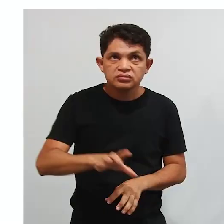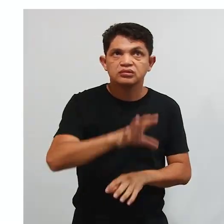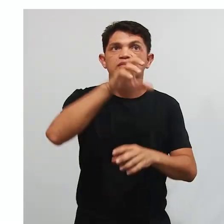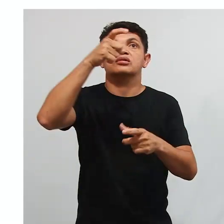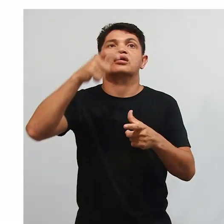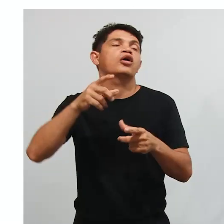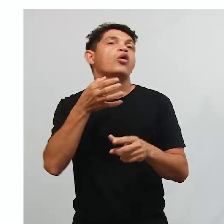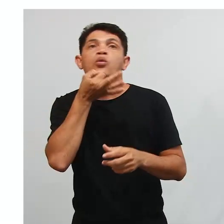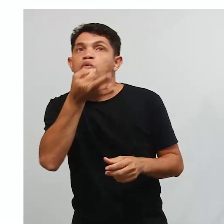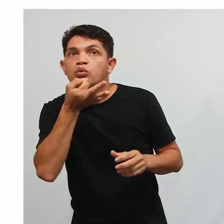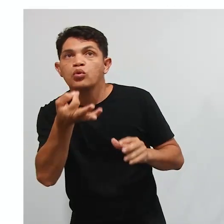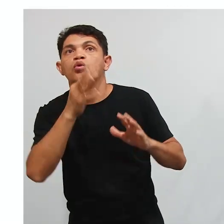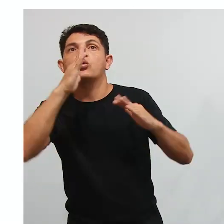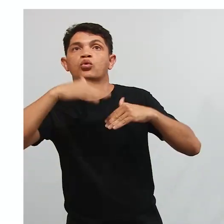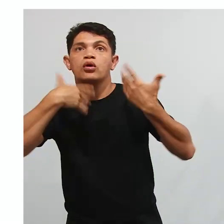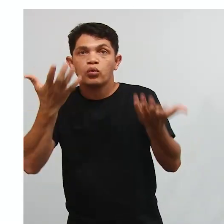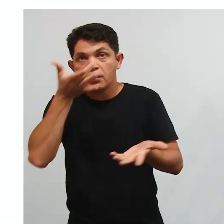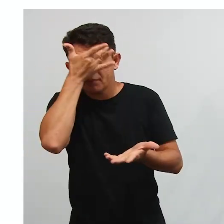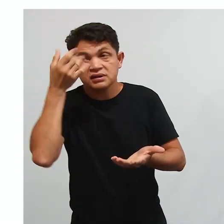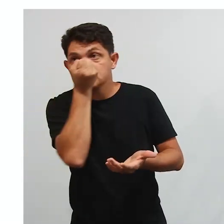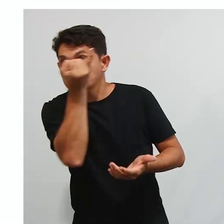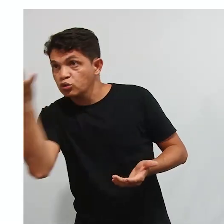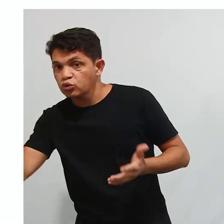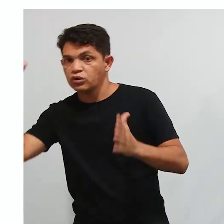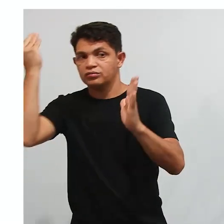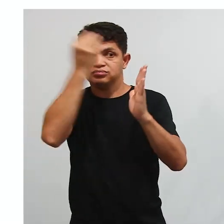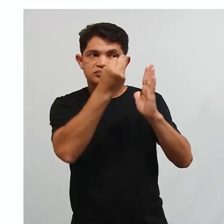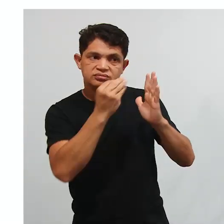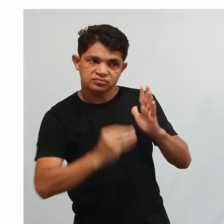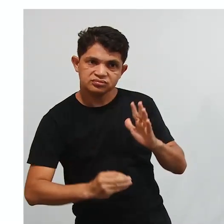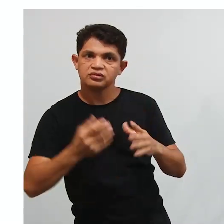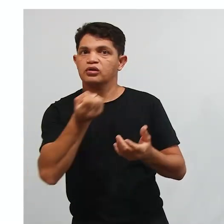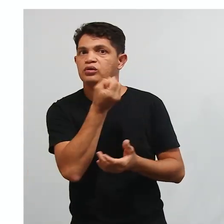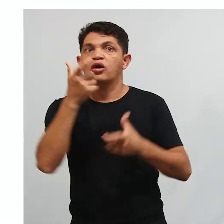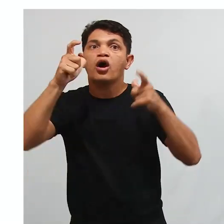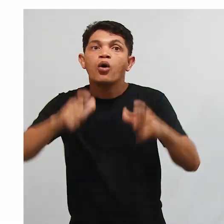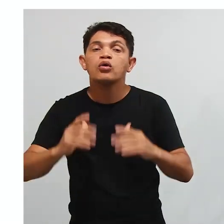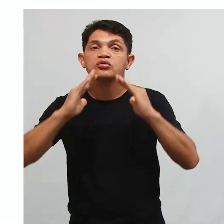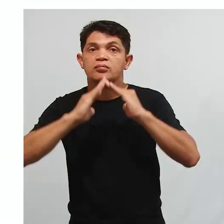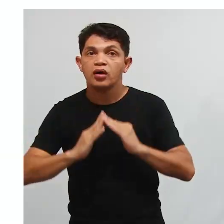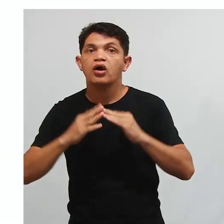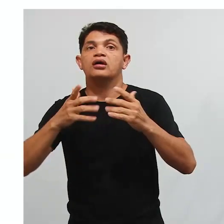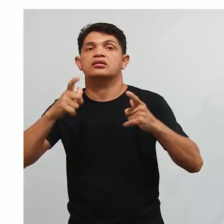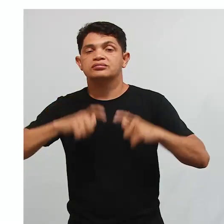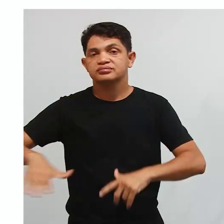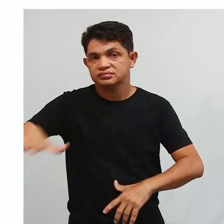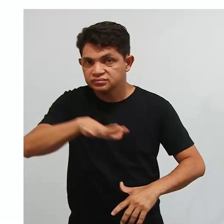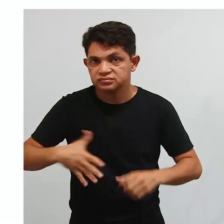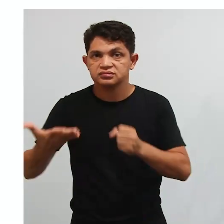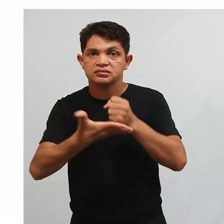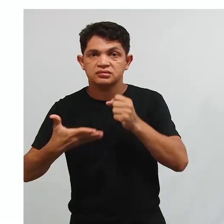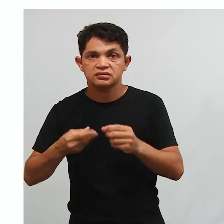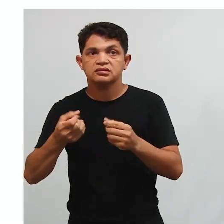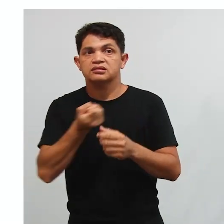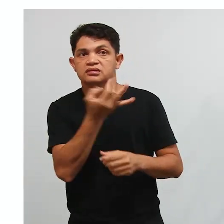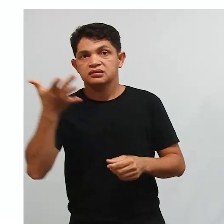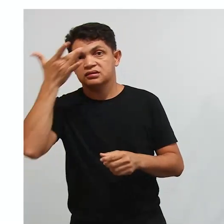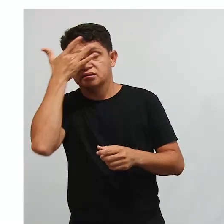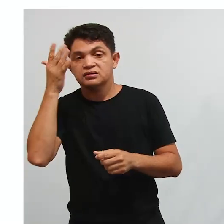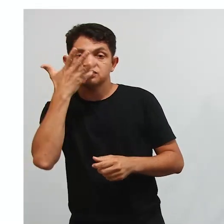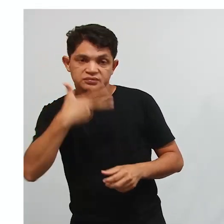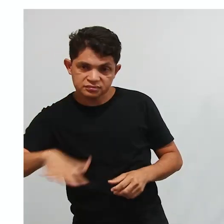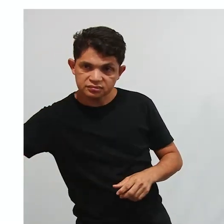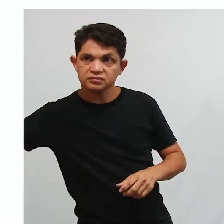né Qual é a opinião de pessoas que moram em determinada cidade ou determinado bairro Quais são as